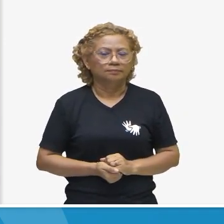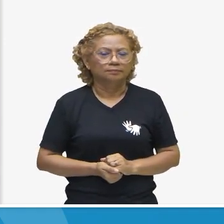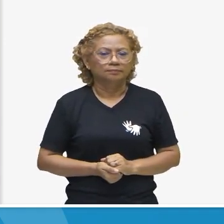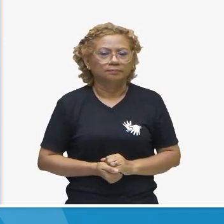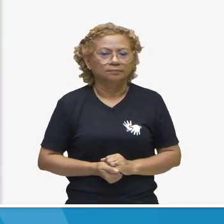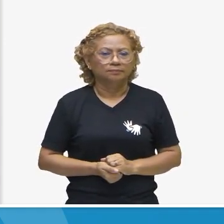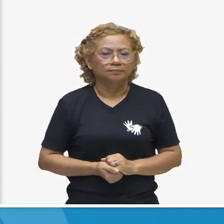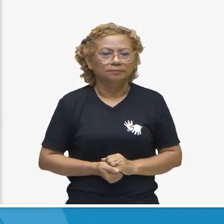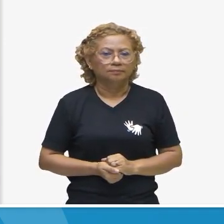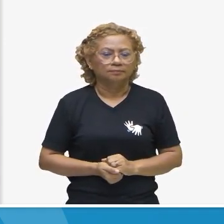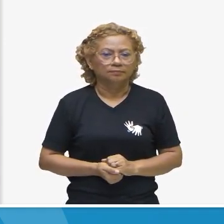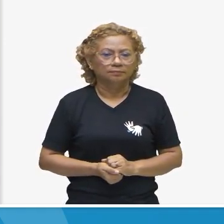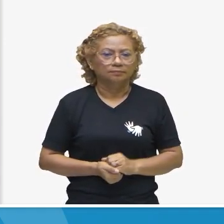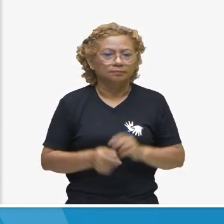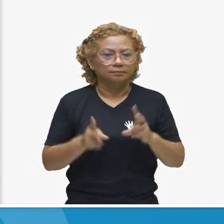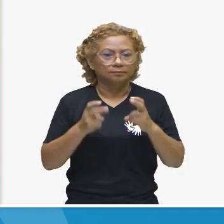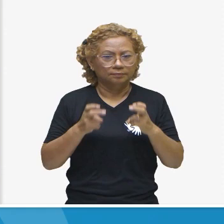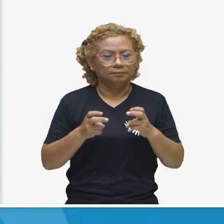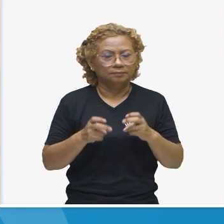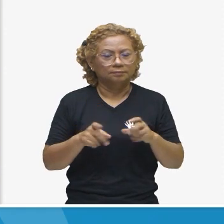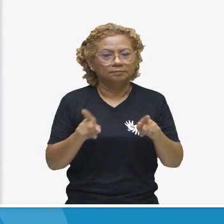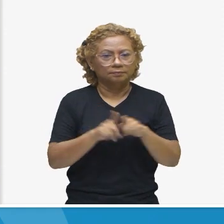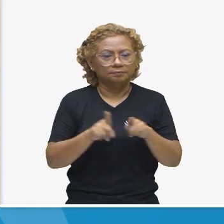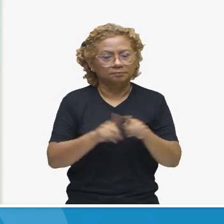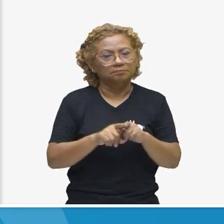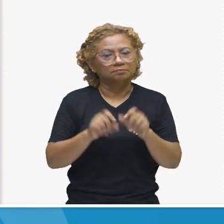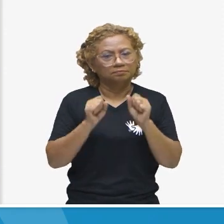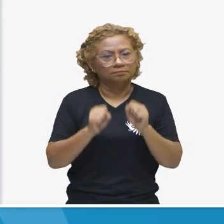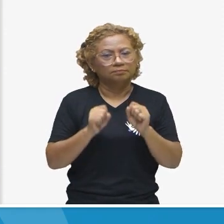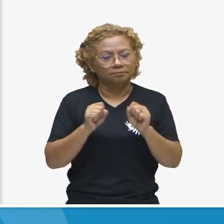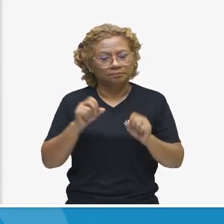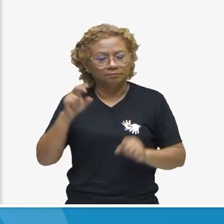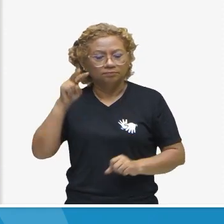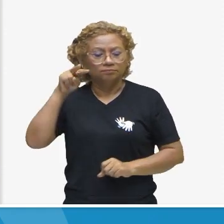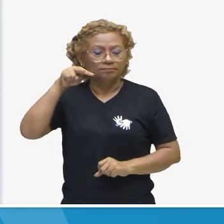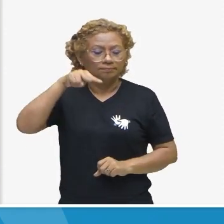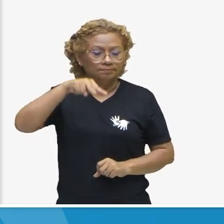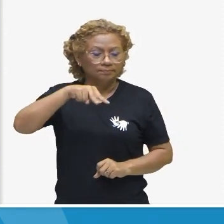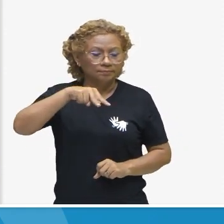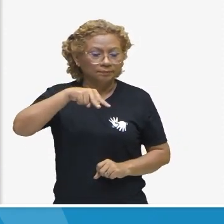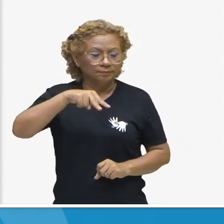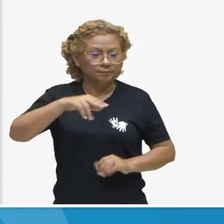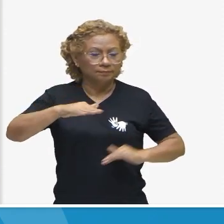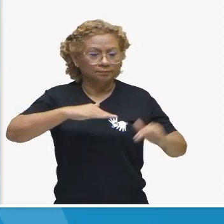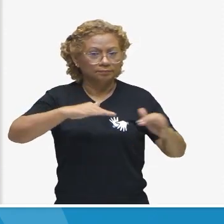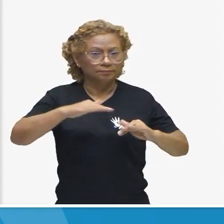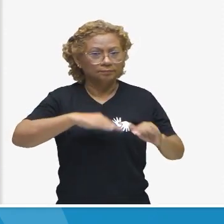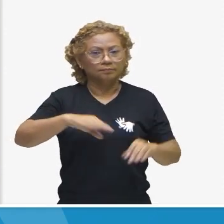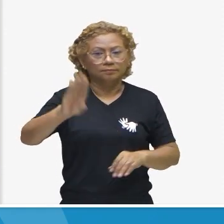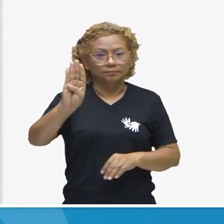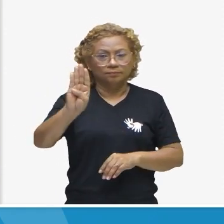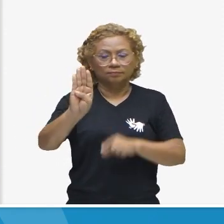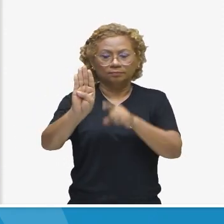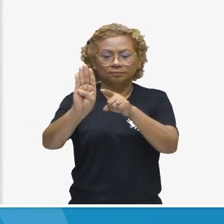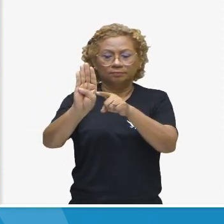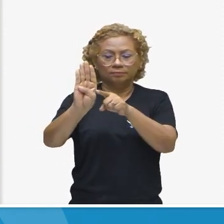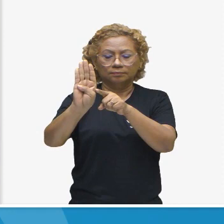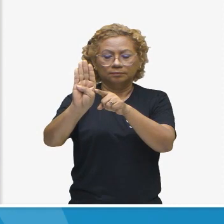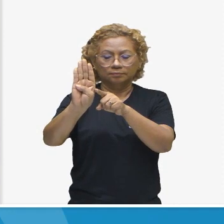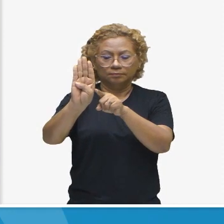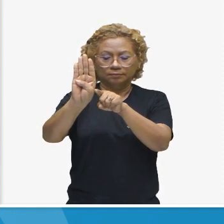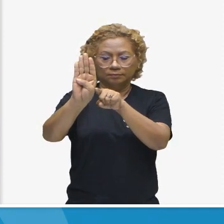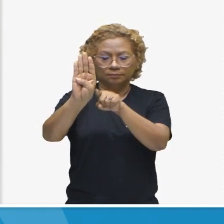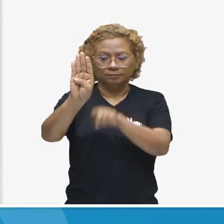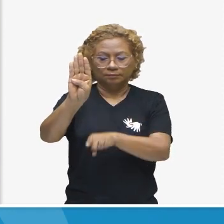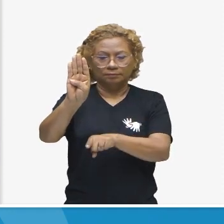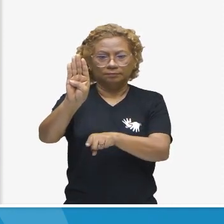aqui nós já temos, olha só, um ponto projetado, né? Mas observa que essa outra projeção